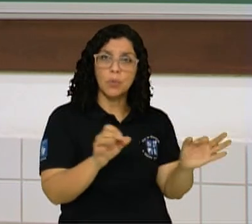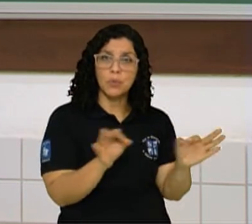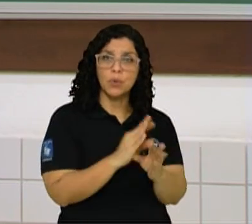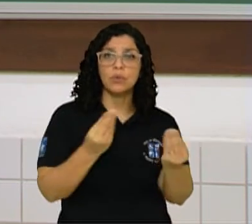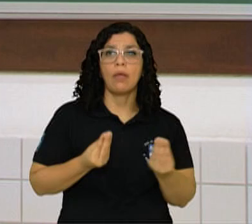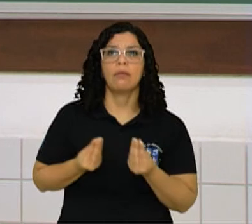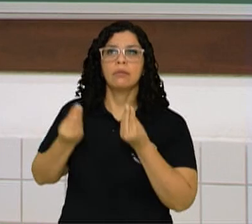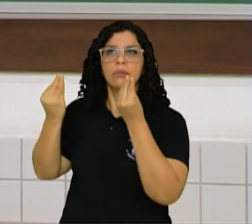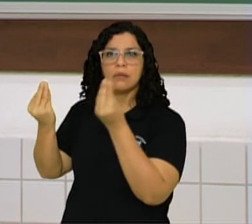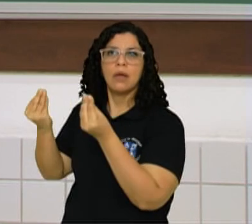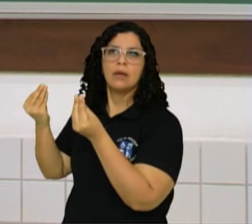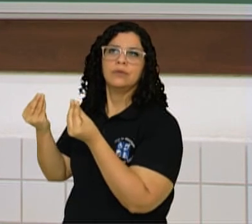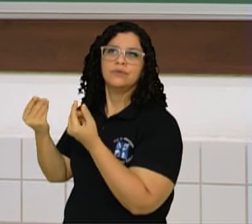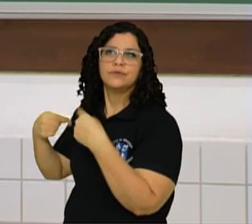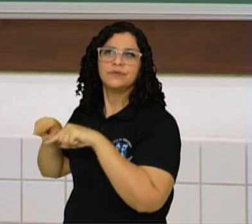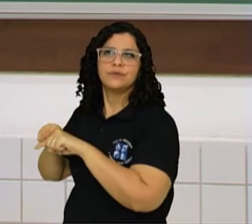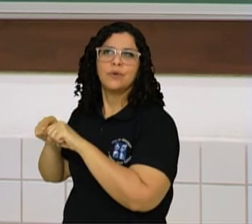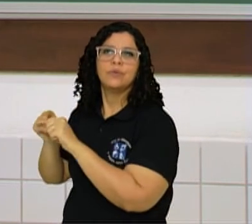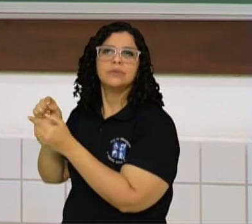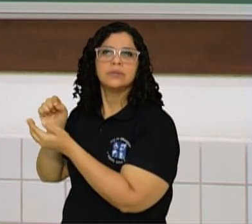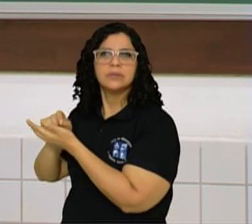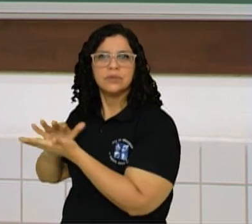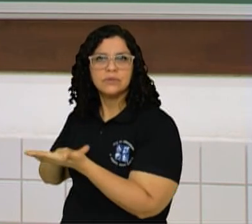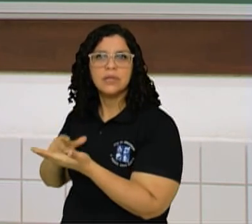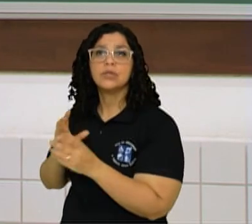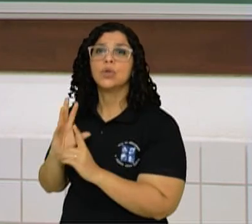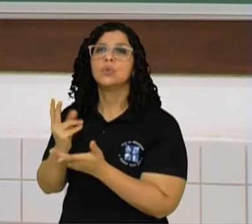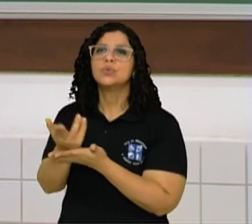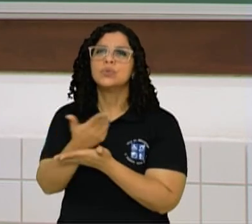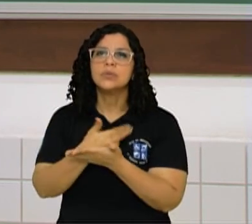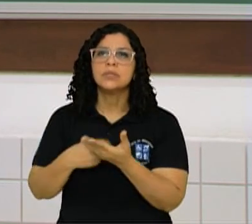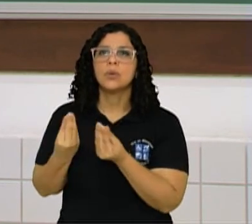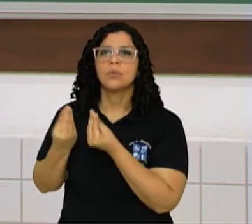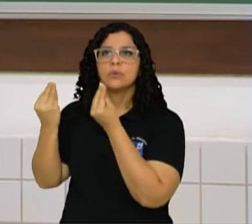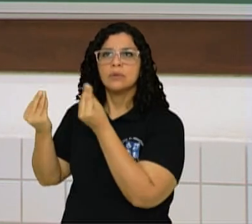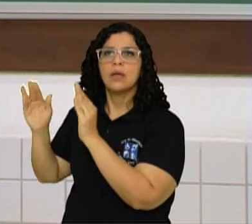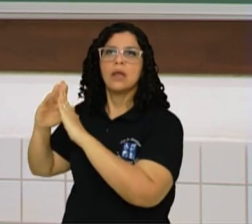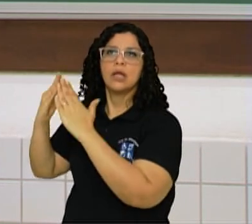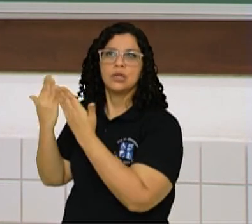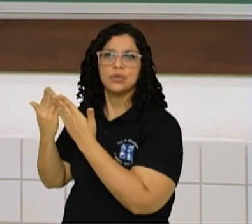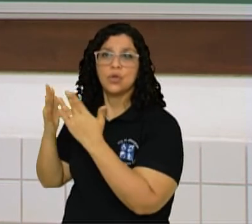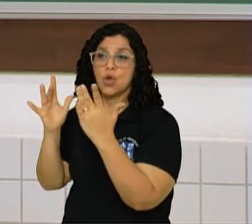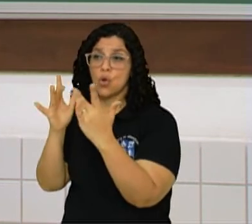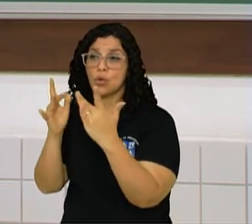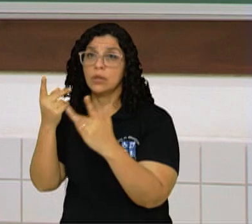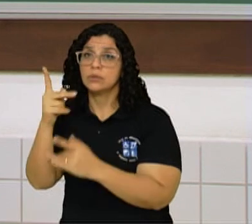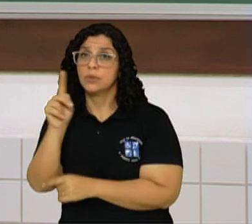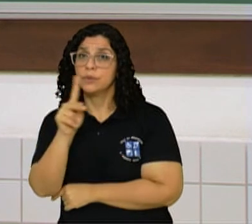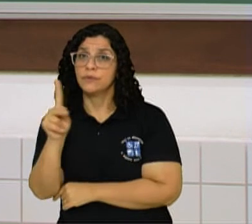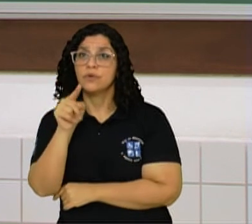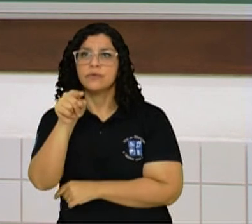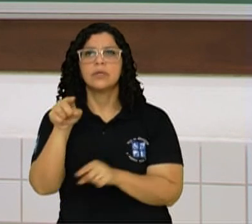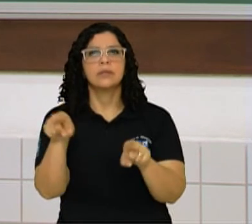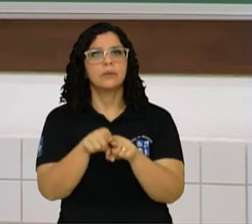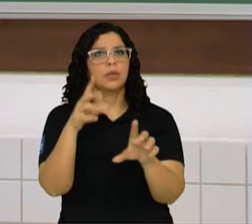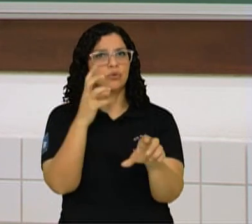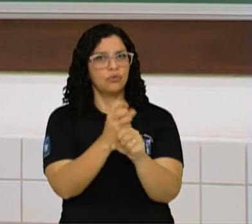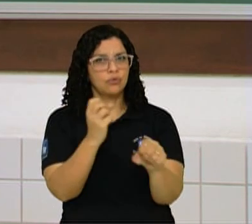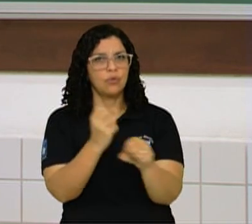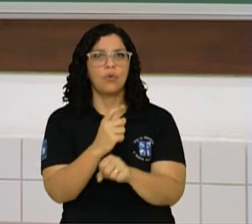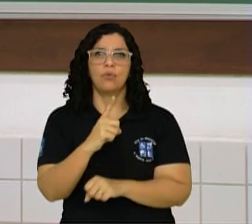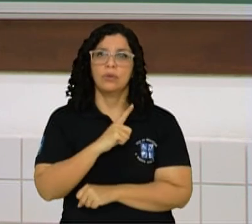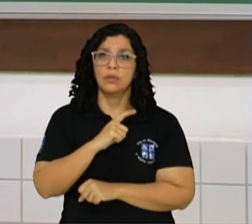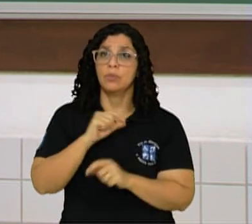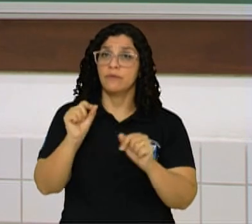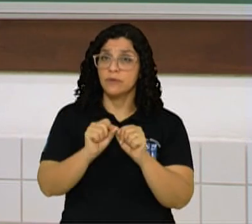atividades impressas ou os desenhos, por exemplo, no caso de arte, para o colégio. Assim eles entram em contato com o professor e você vai ganhar nota